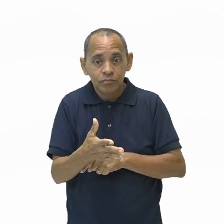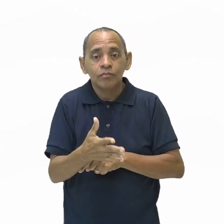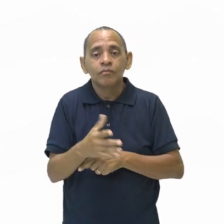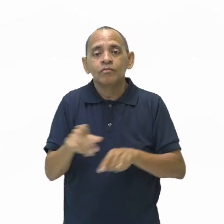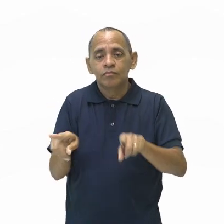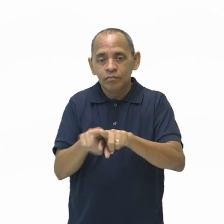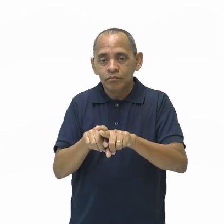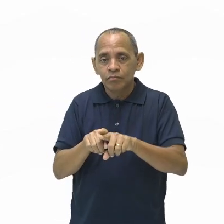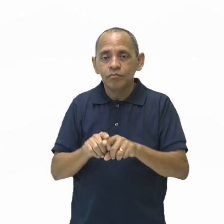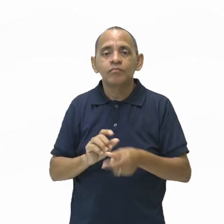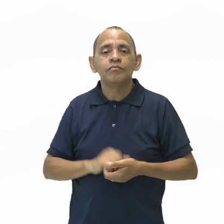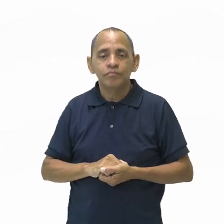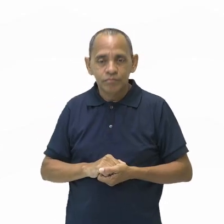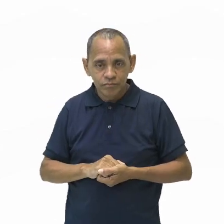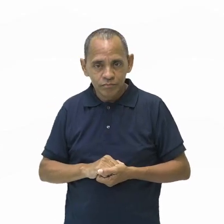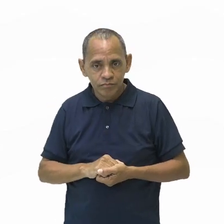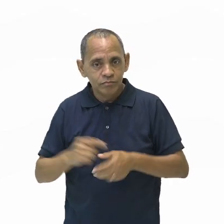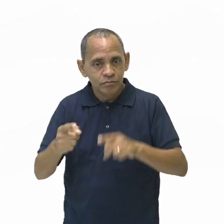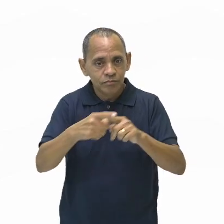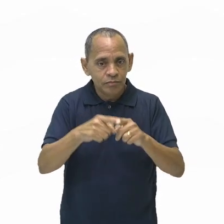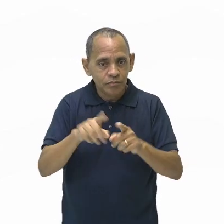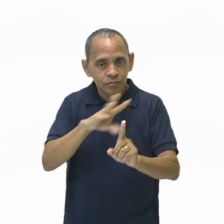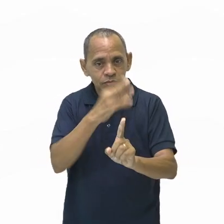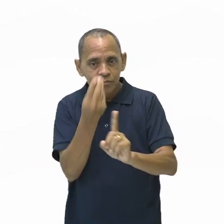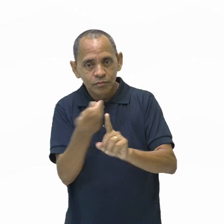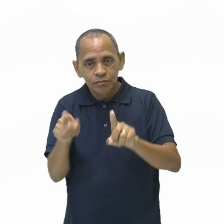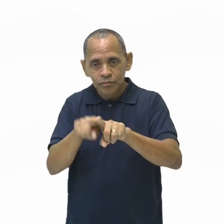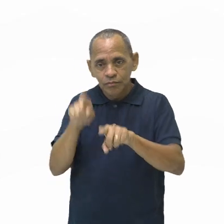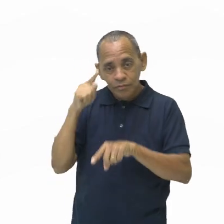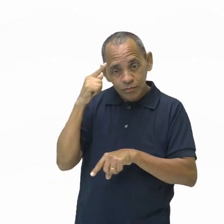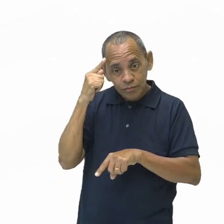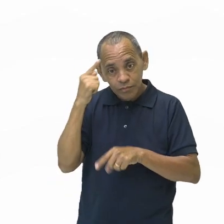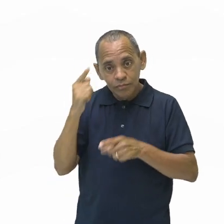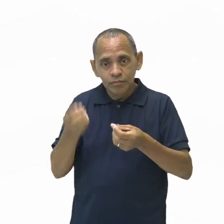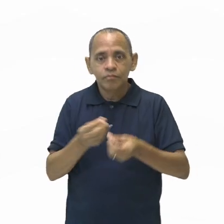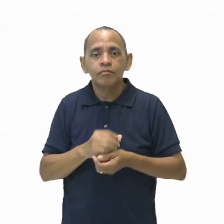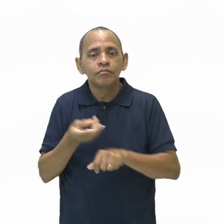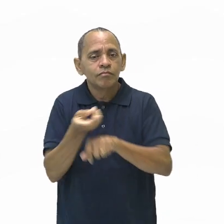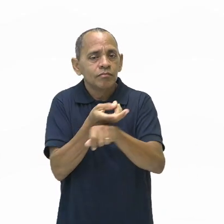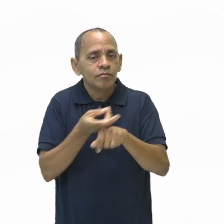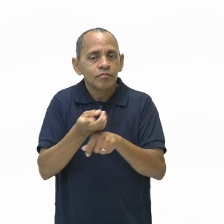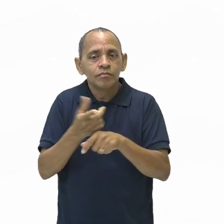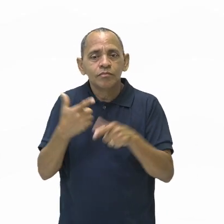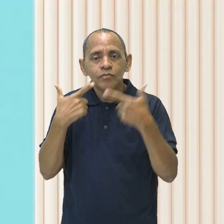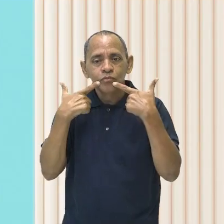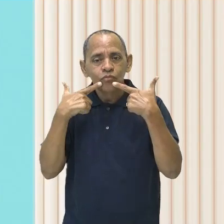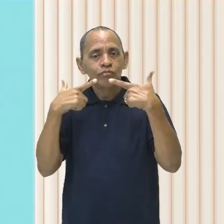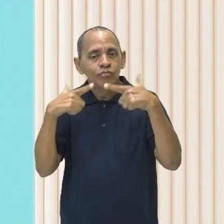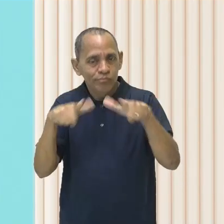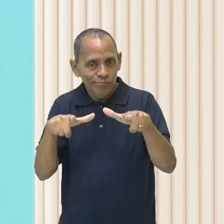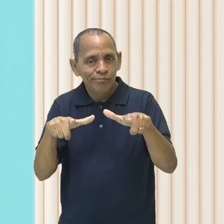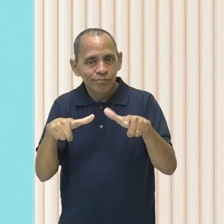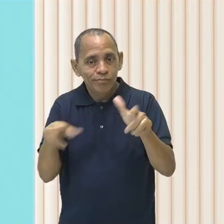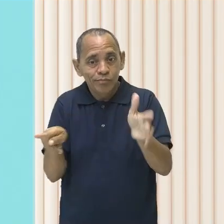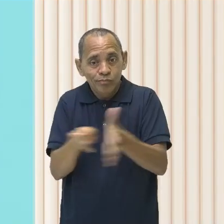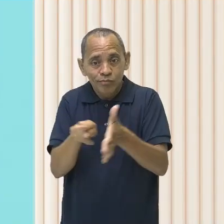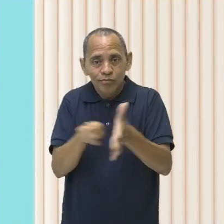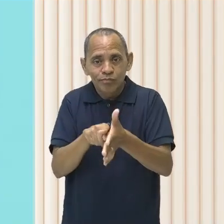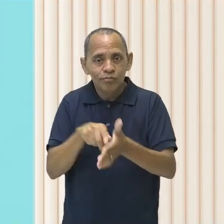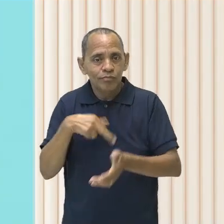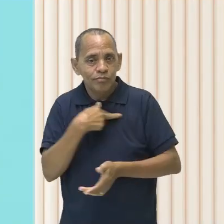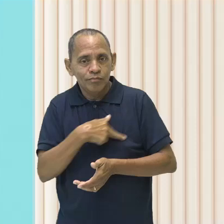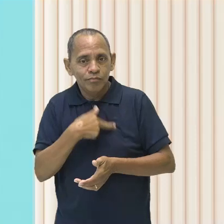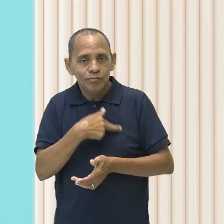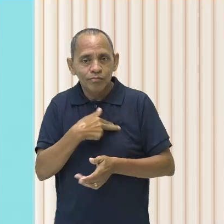Novas formas artísticas, novas ideias e também a busca de uma linguagem própria. Nós vamos falar do romantismo